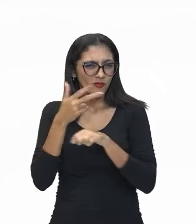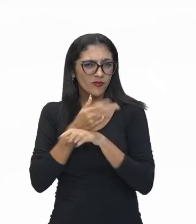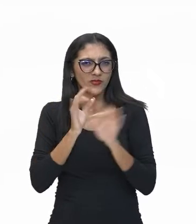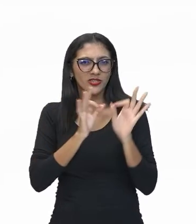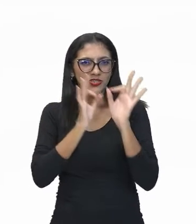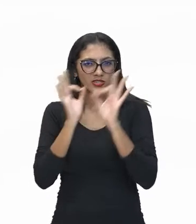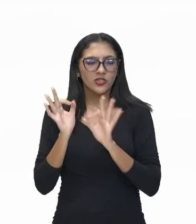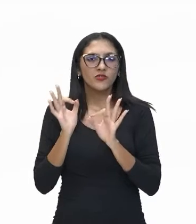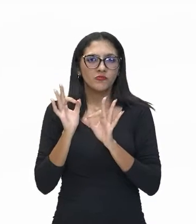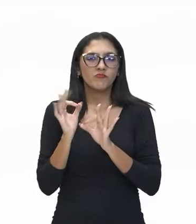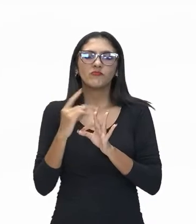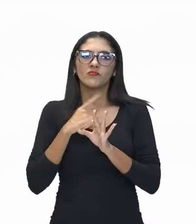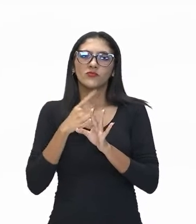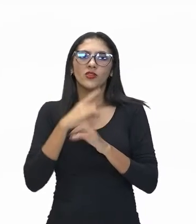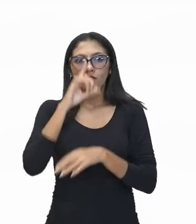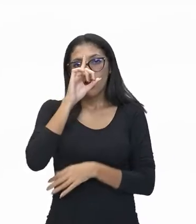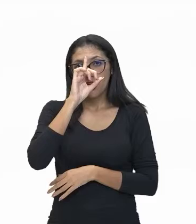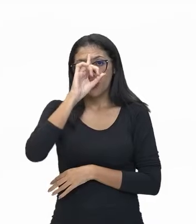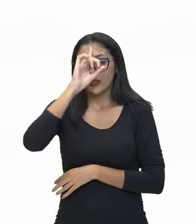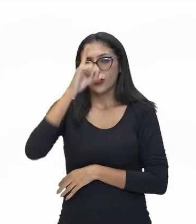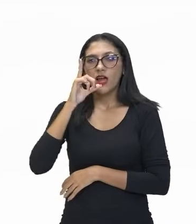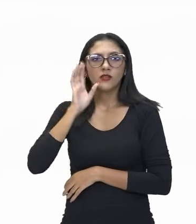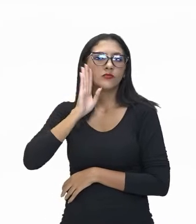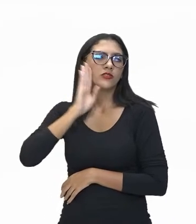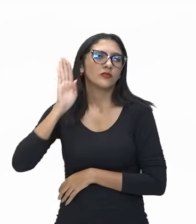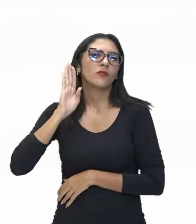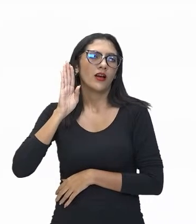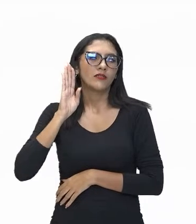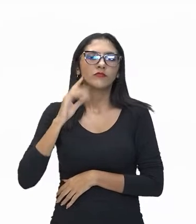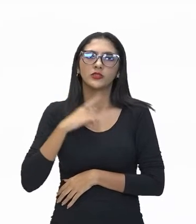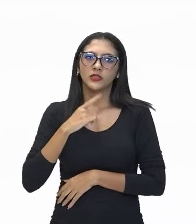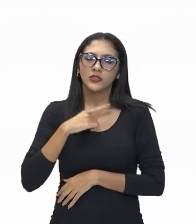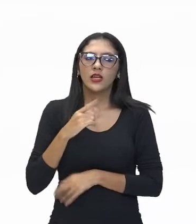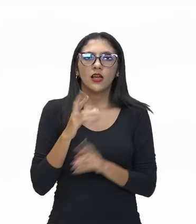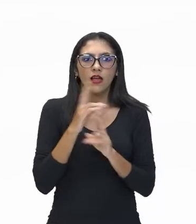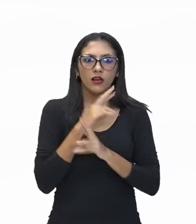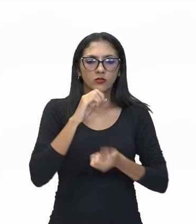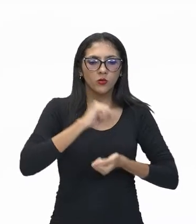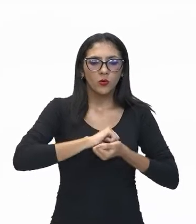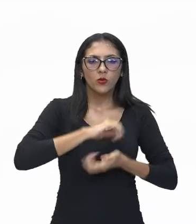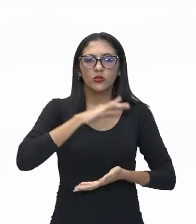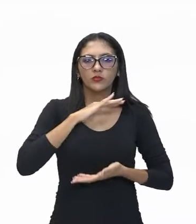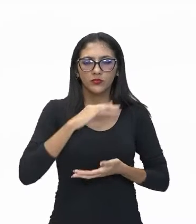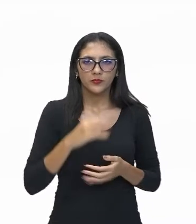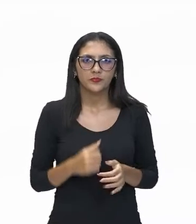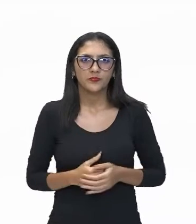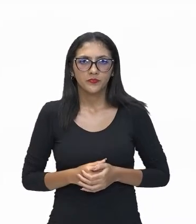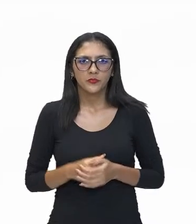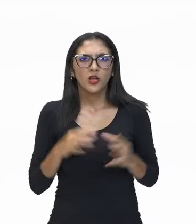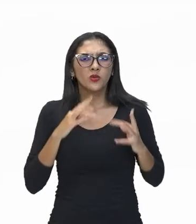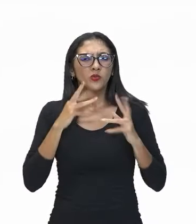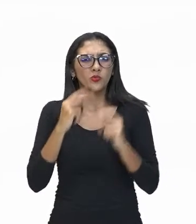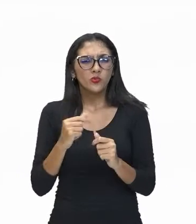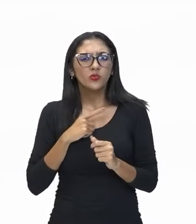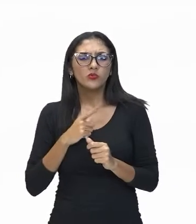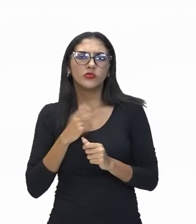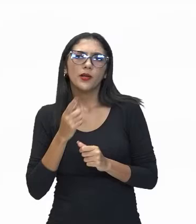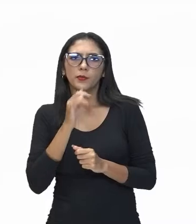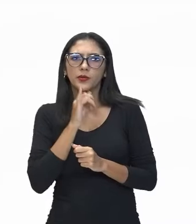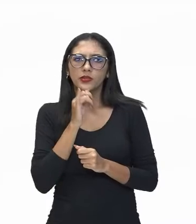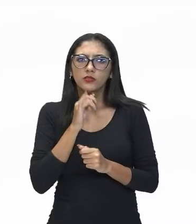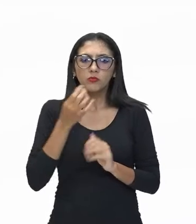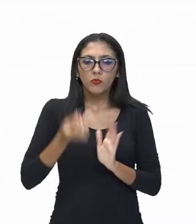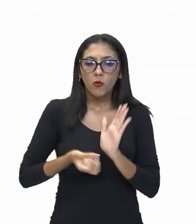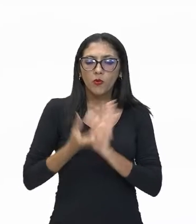lá os precursores, né, dos cosméticos, vem lá da alquimia. Na verdade, tudo que a gente possa analisar aqui, tudo tem uma origem lá atrás,